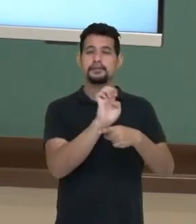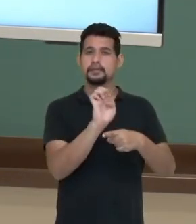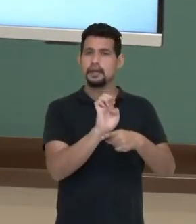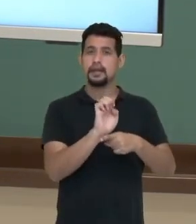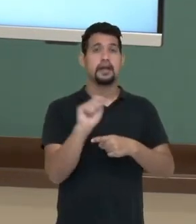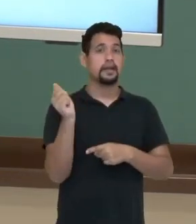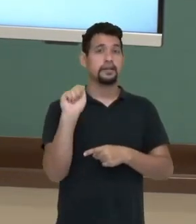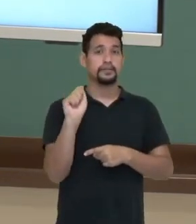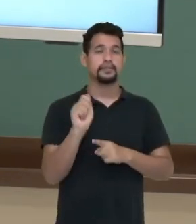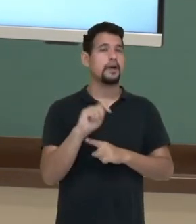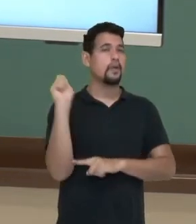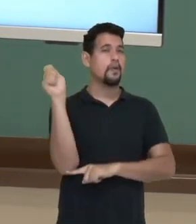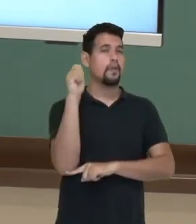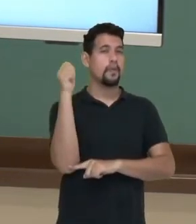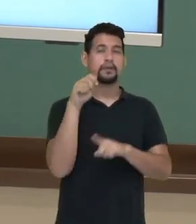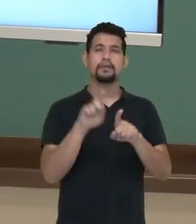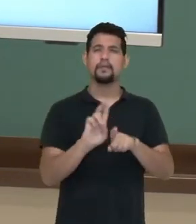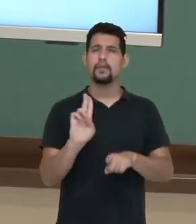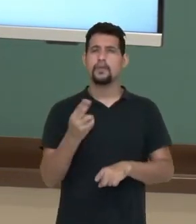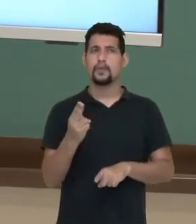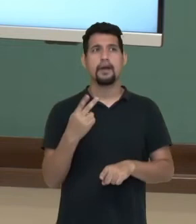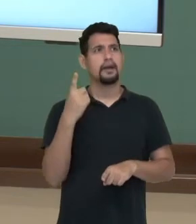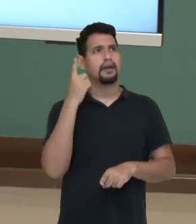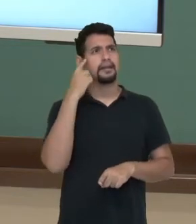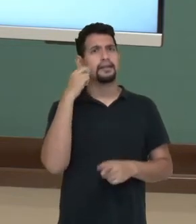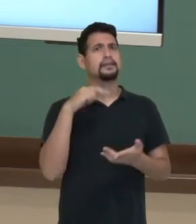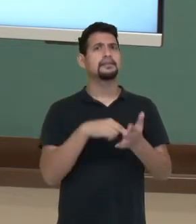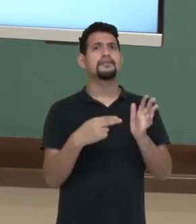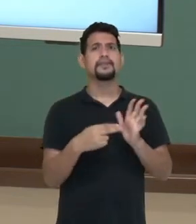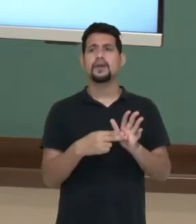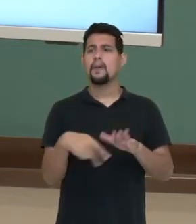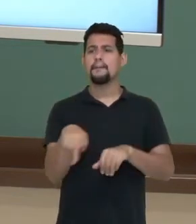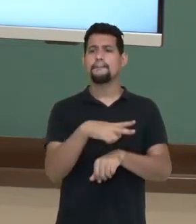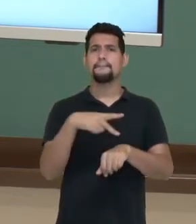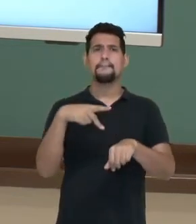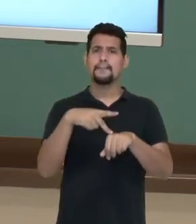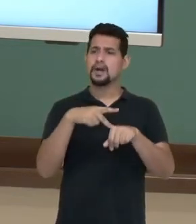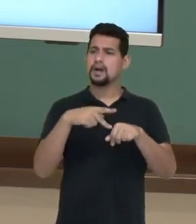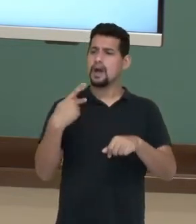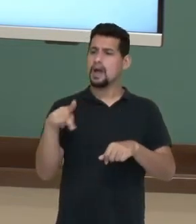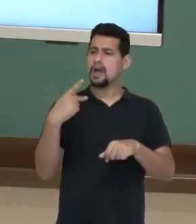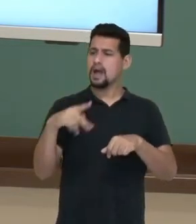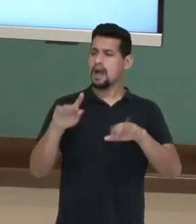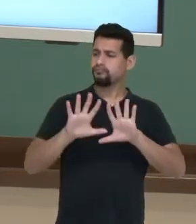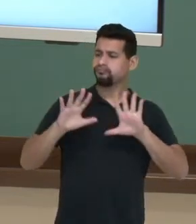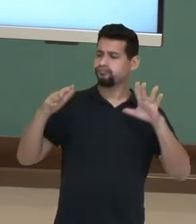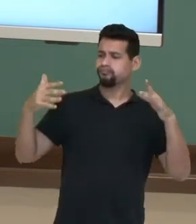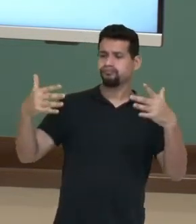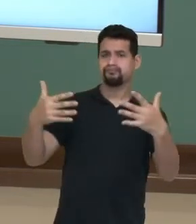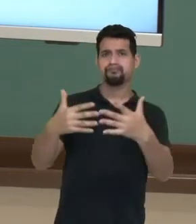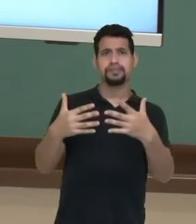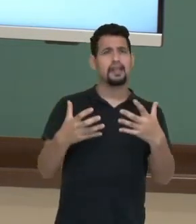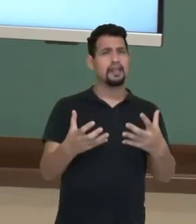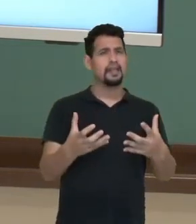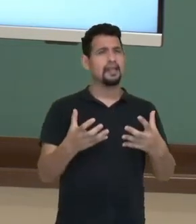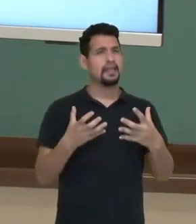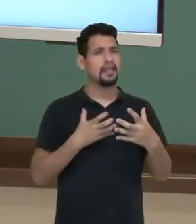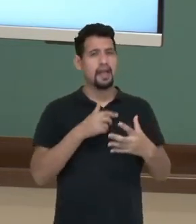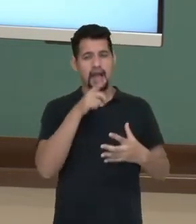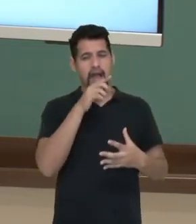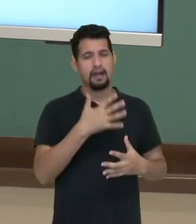do Sul e o Uruguai. O plano dele era formar um grande Paraguai e ter um acesso ao oceano. Essa